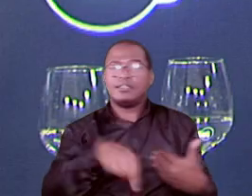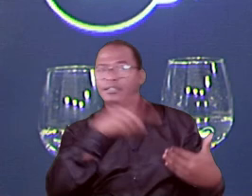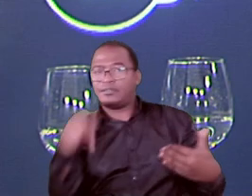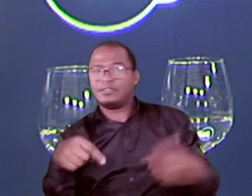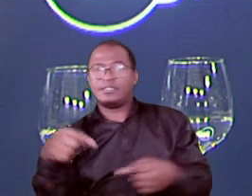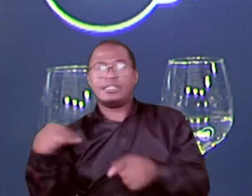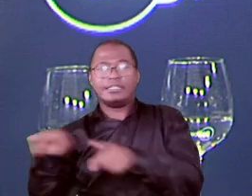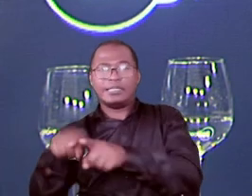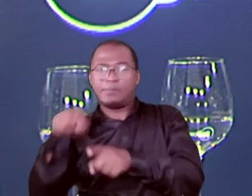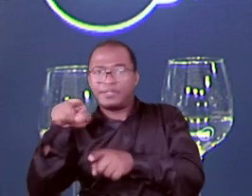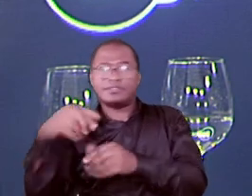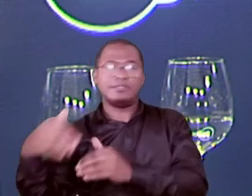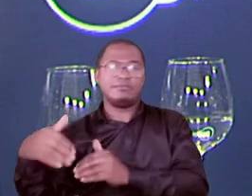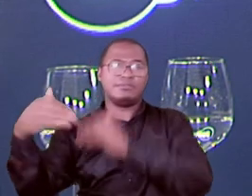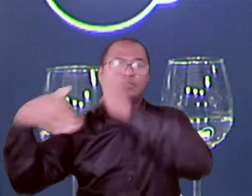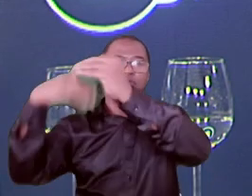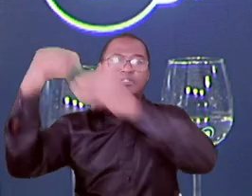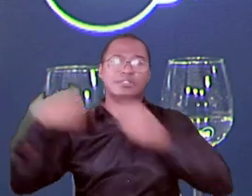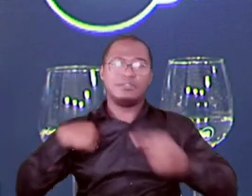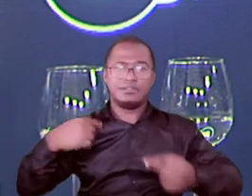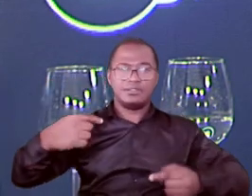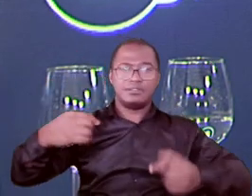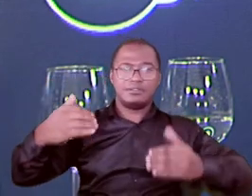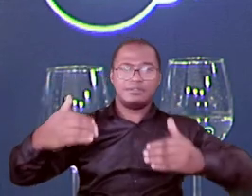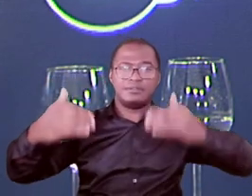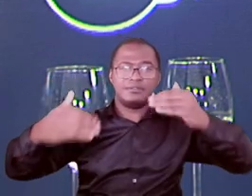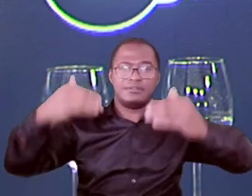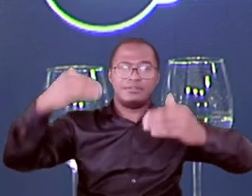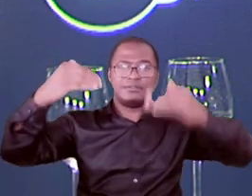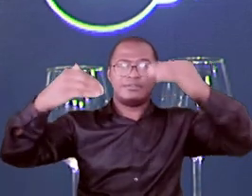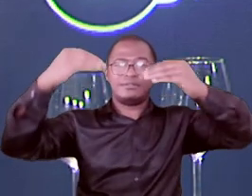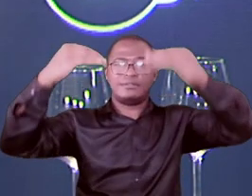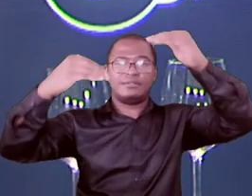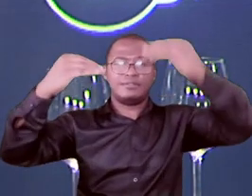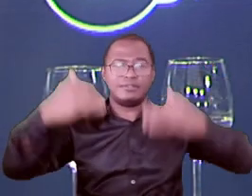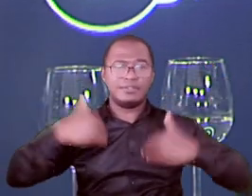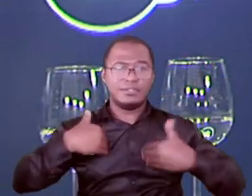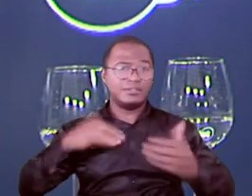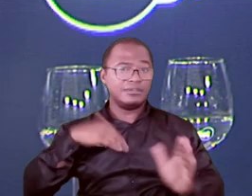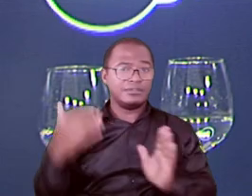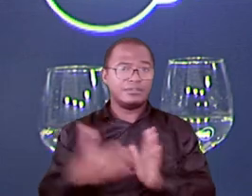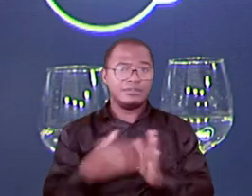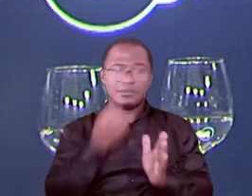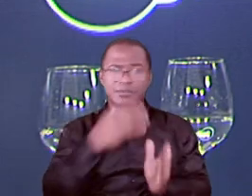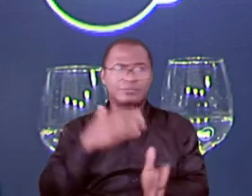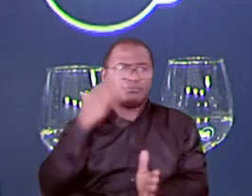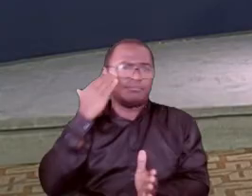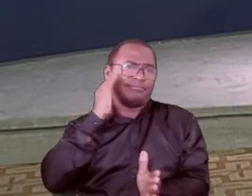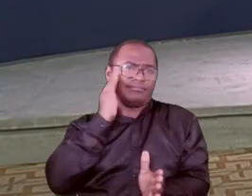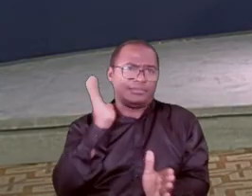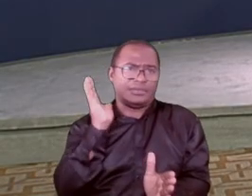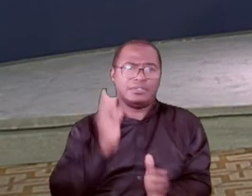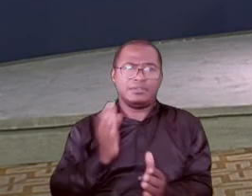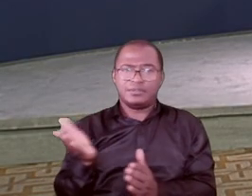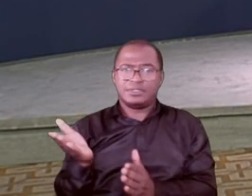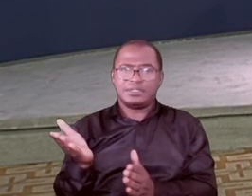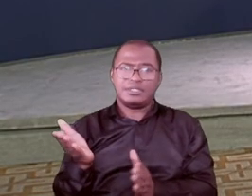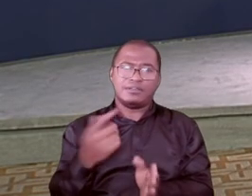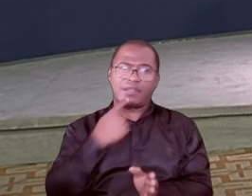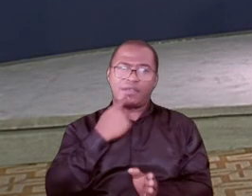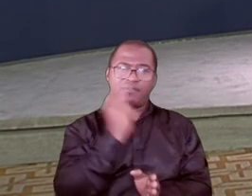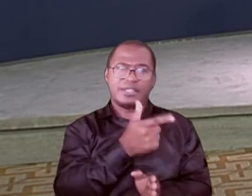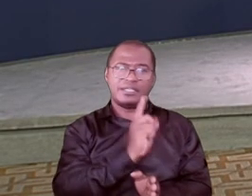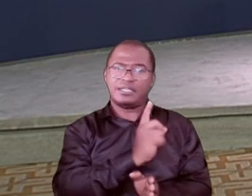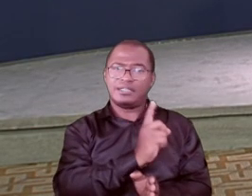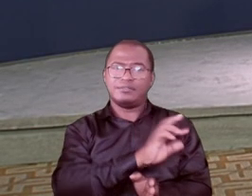o mercado cresce muito é mas assim tentando entender mais do lado de vocês não é para falar deles assim é